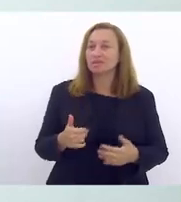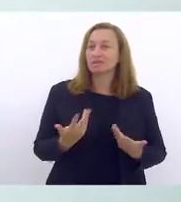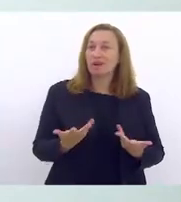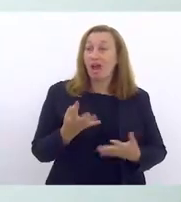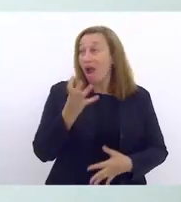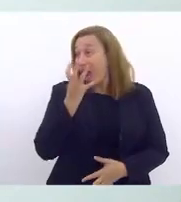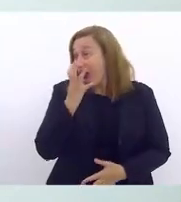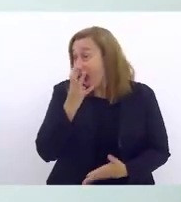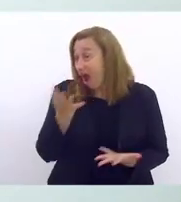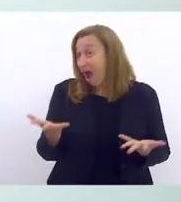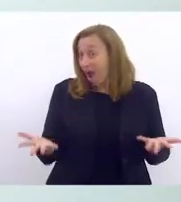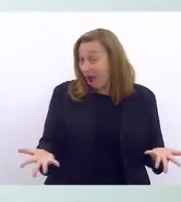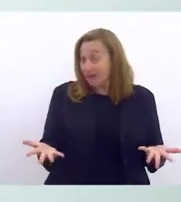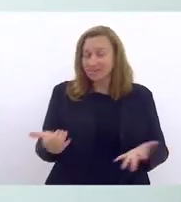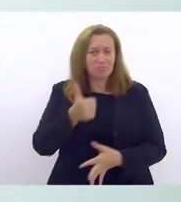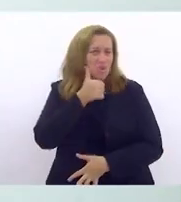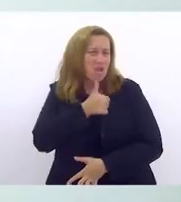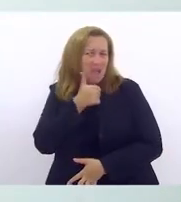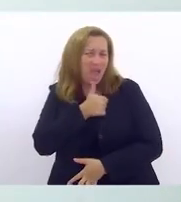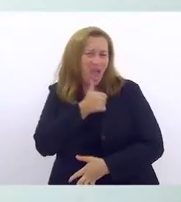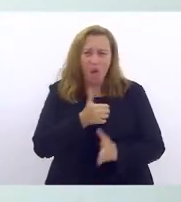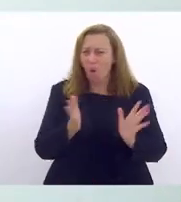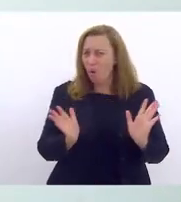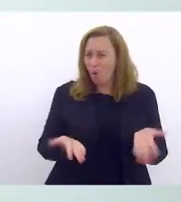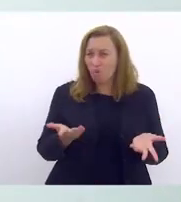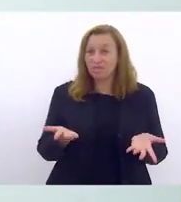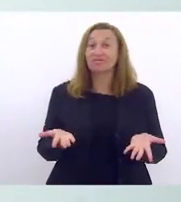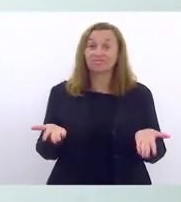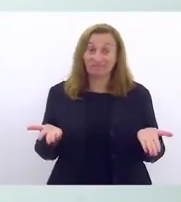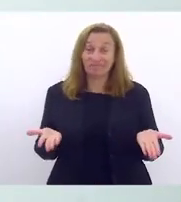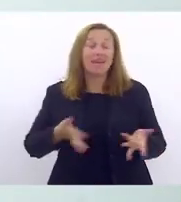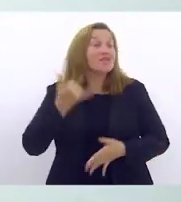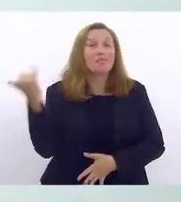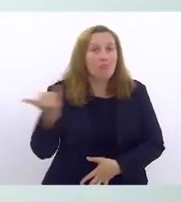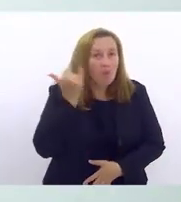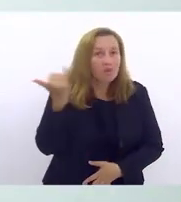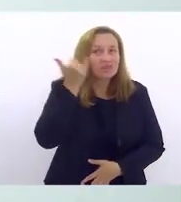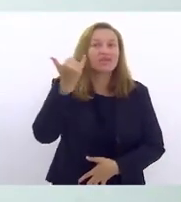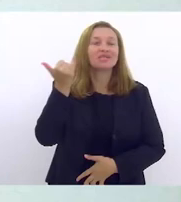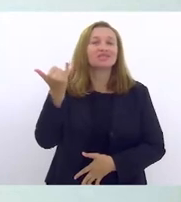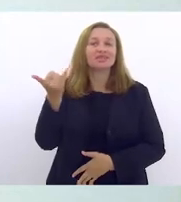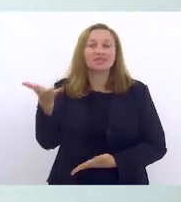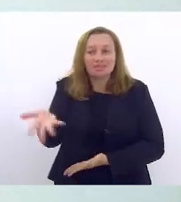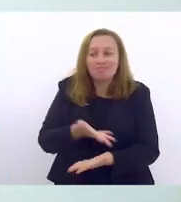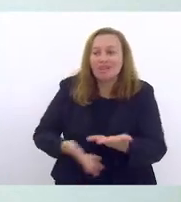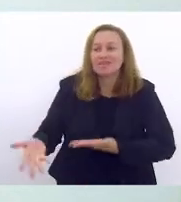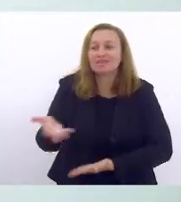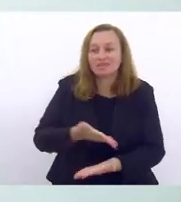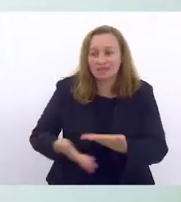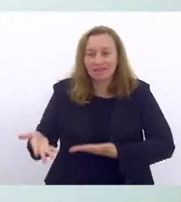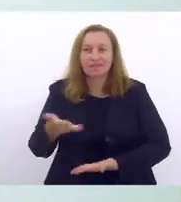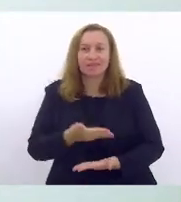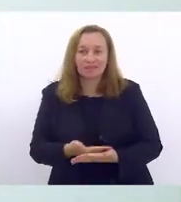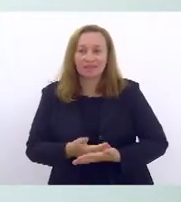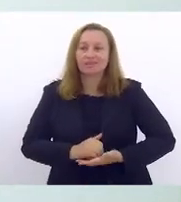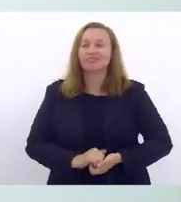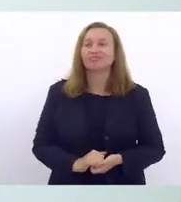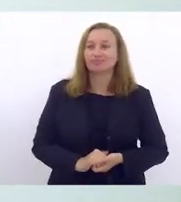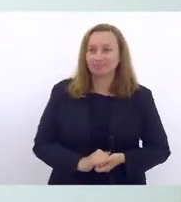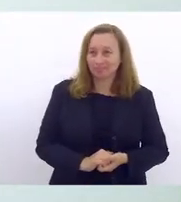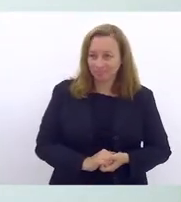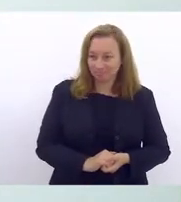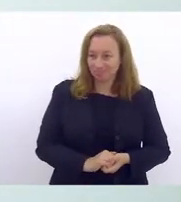aqui por essa mulherada que está aqui hoje. Né? É muito importante essa participação e que a gente, enquanto